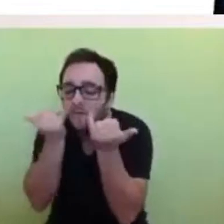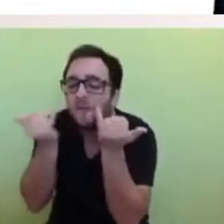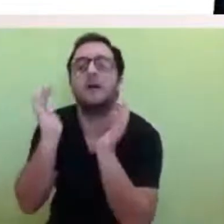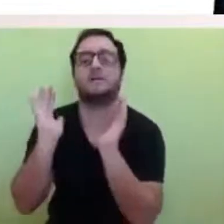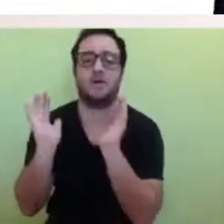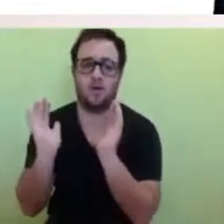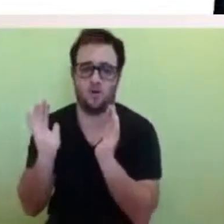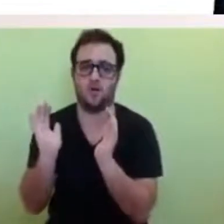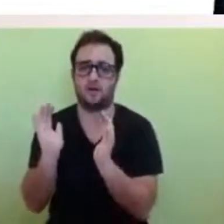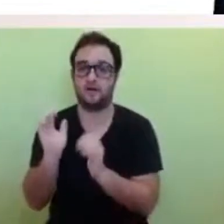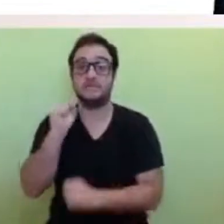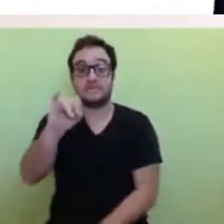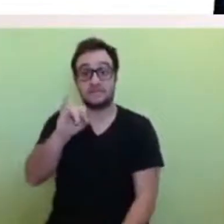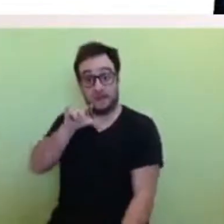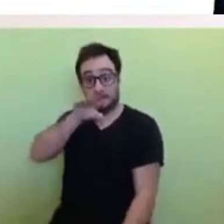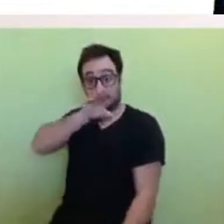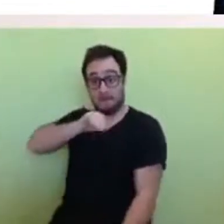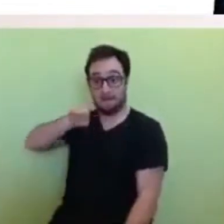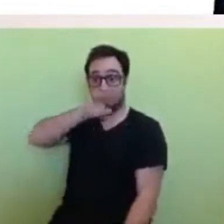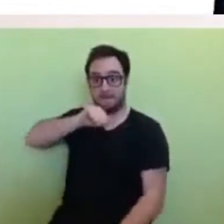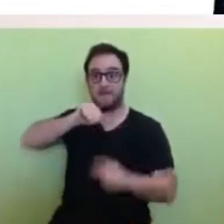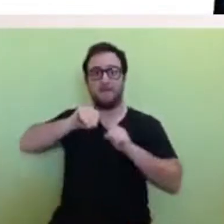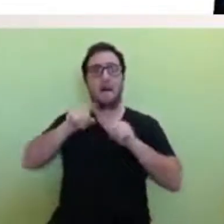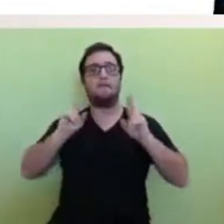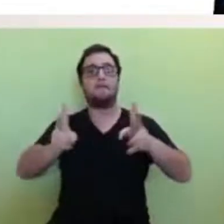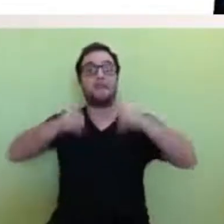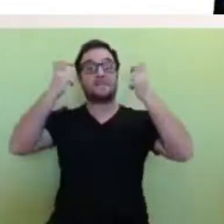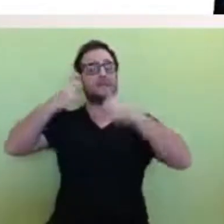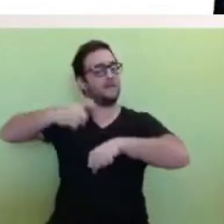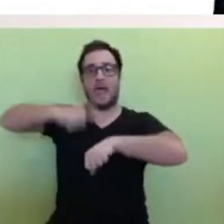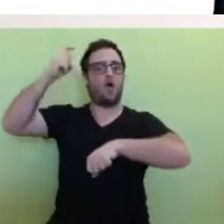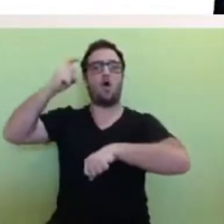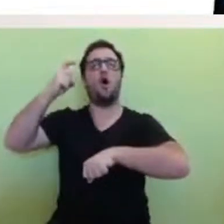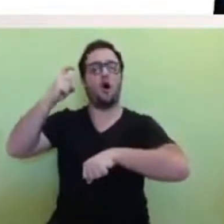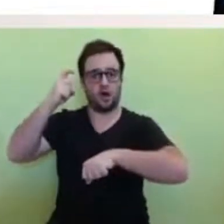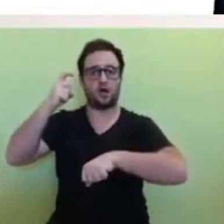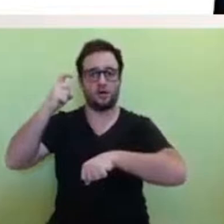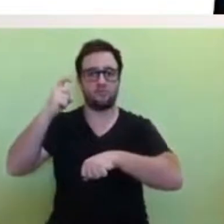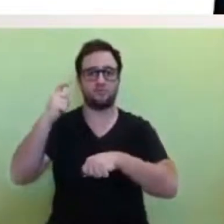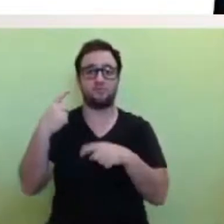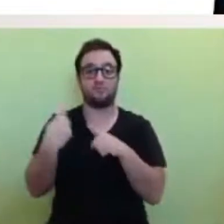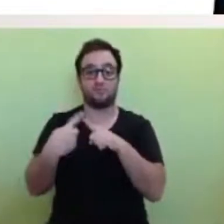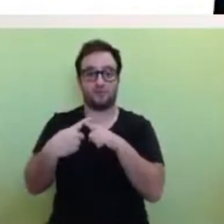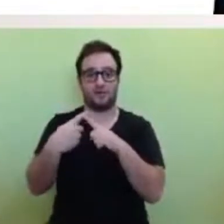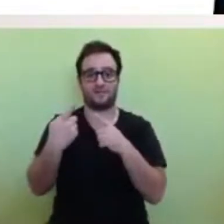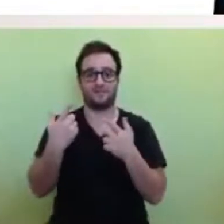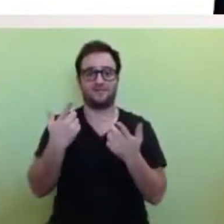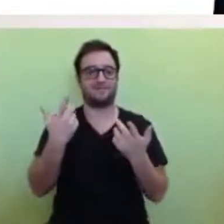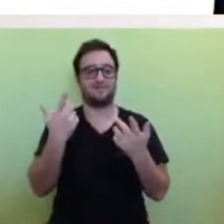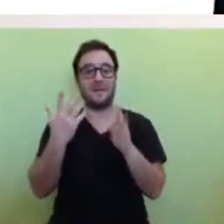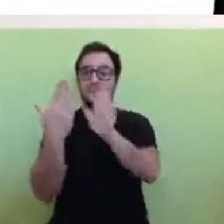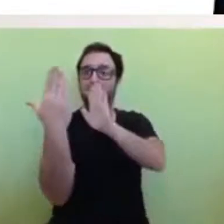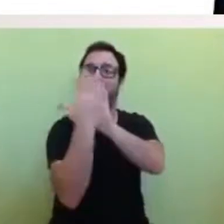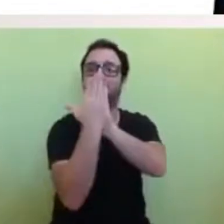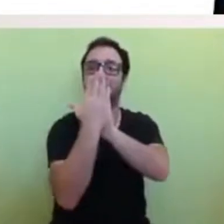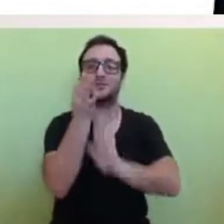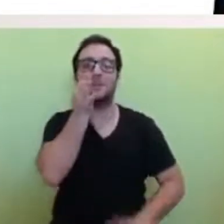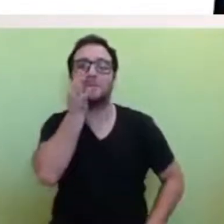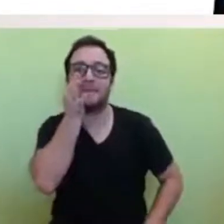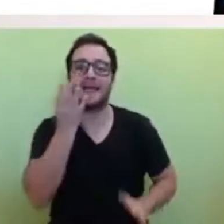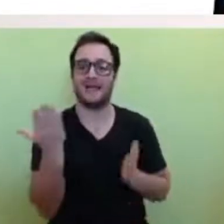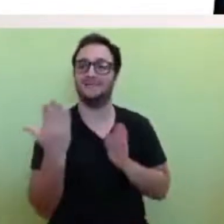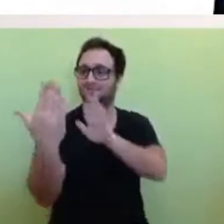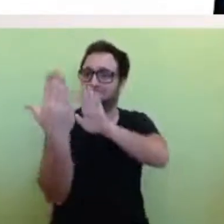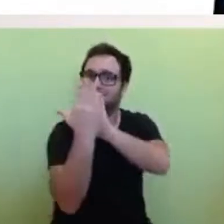informação que é implícita, porque se todos estão inseridos no mesmo contexto, não é necessário explicitar